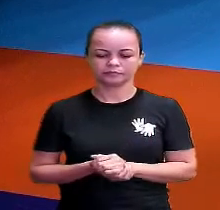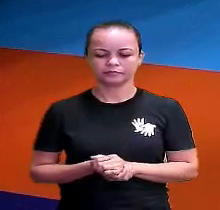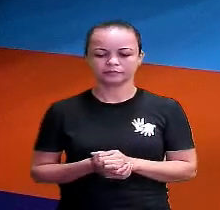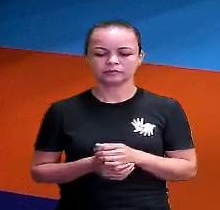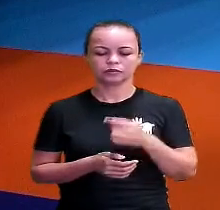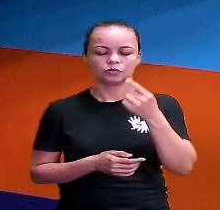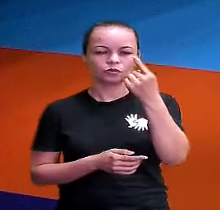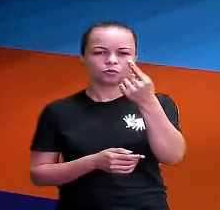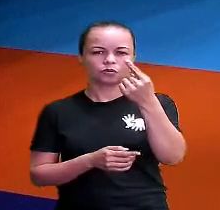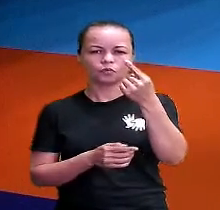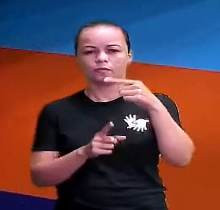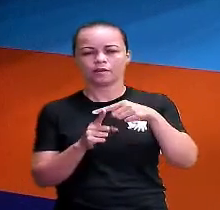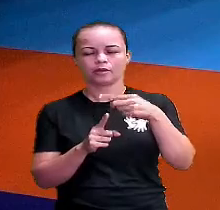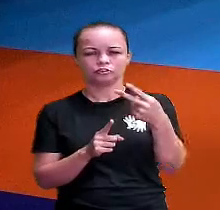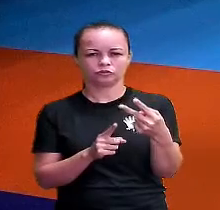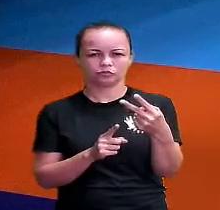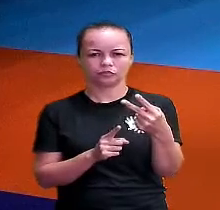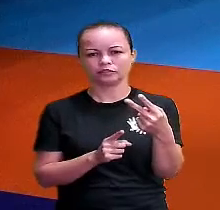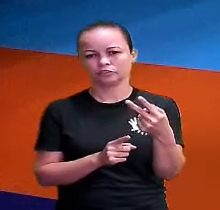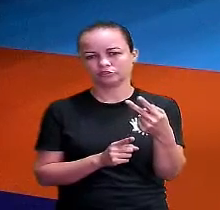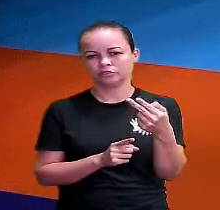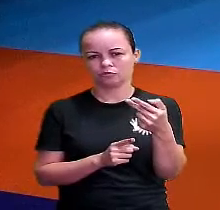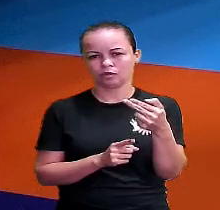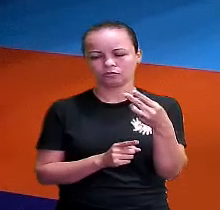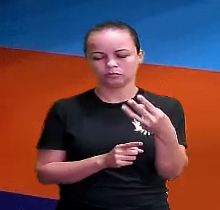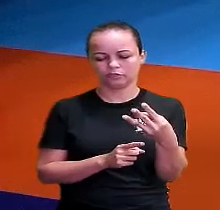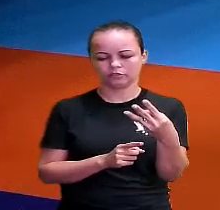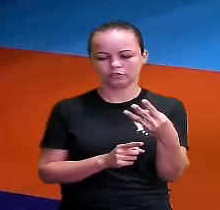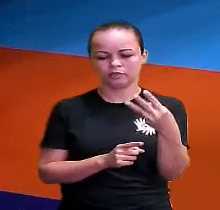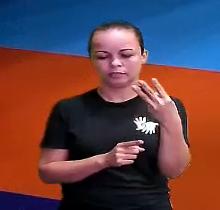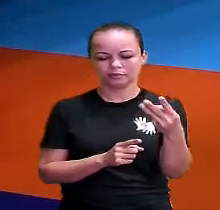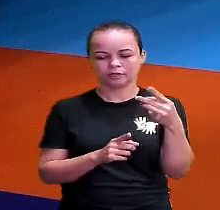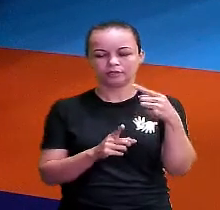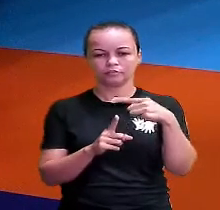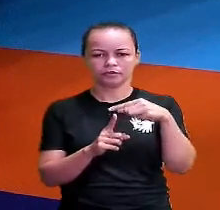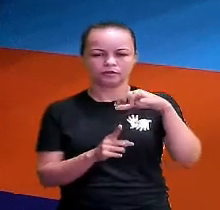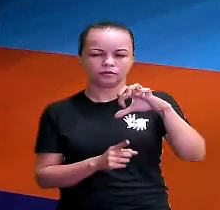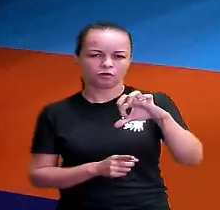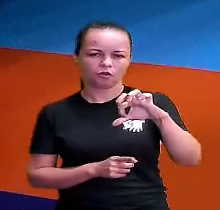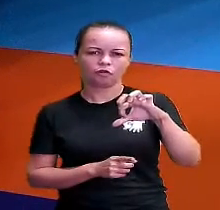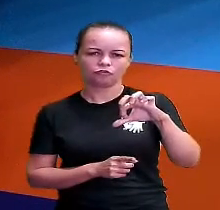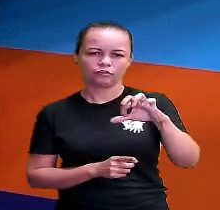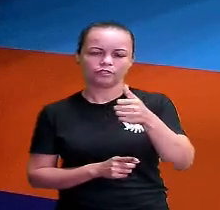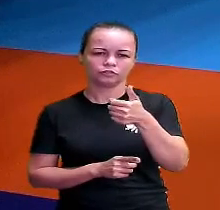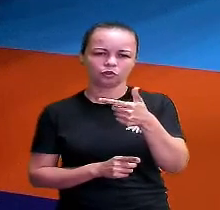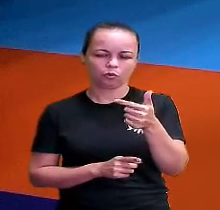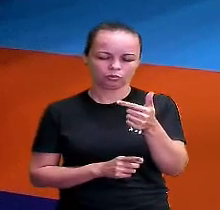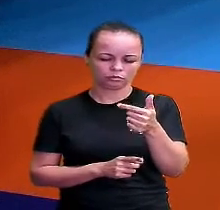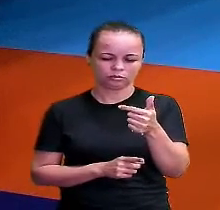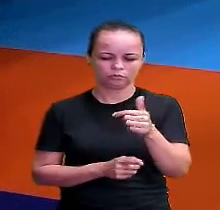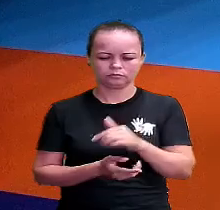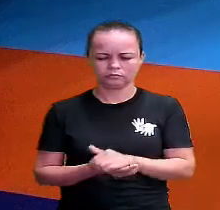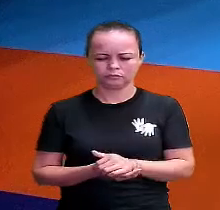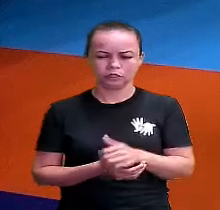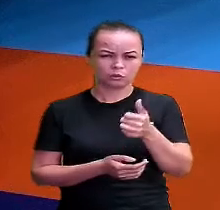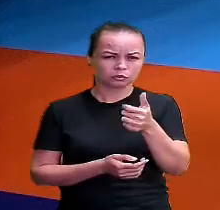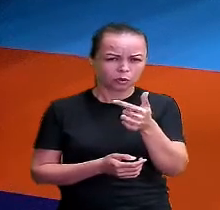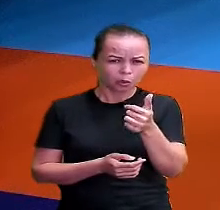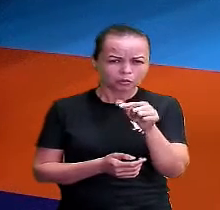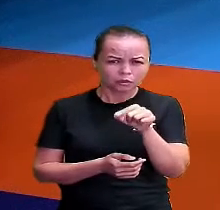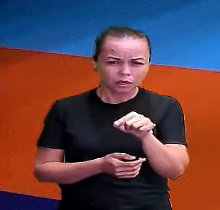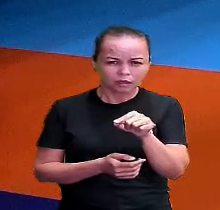1 mais 2, 3. 3 mais 9 vai dar 12. Não posso botar o